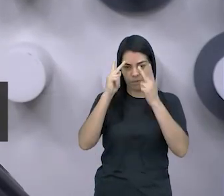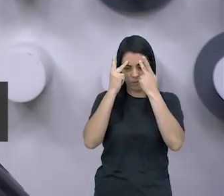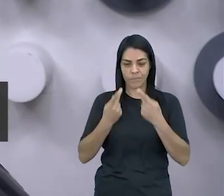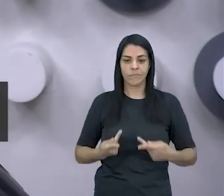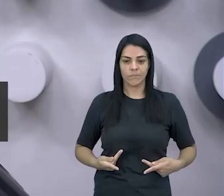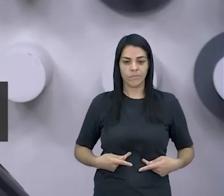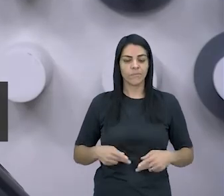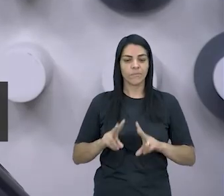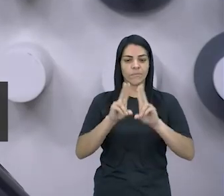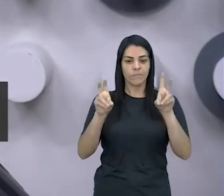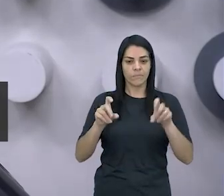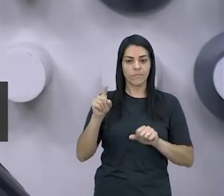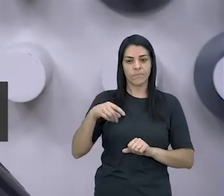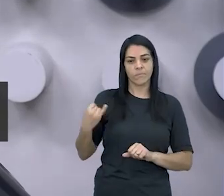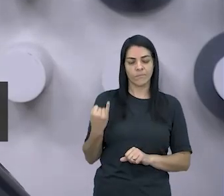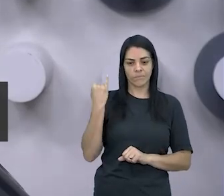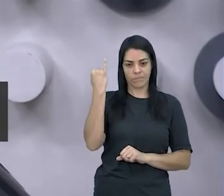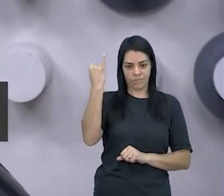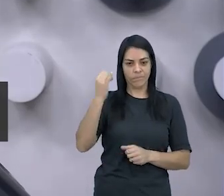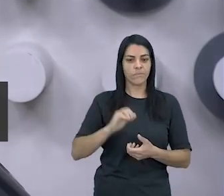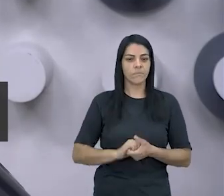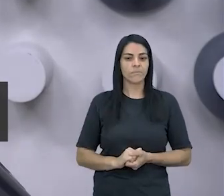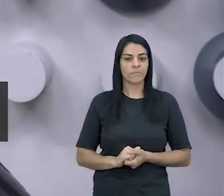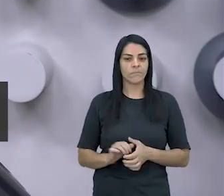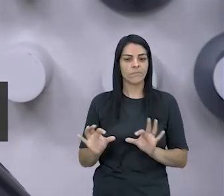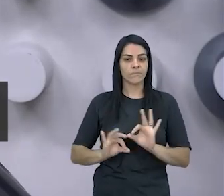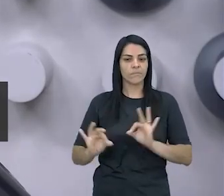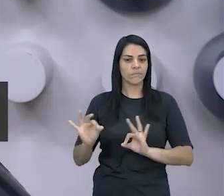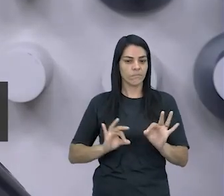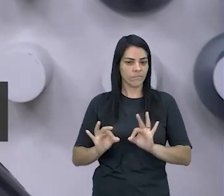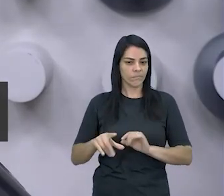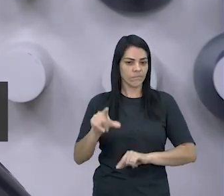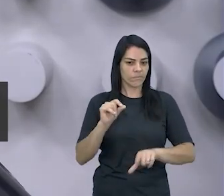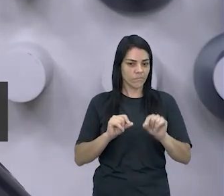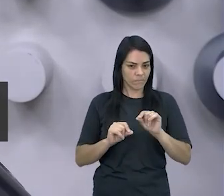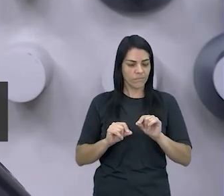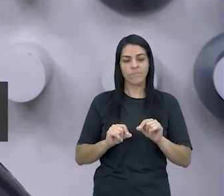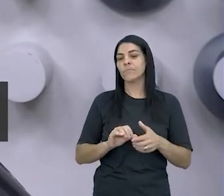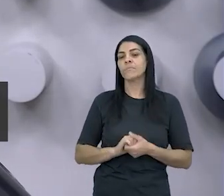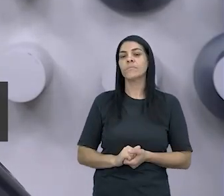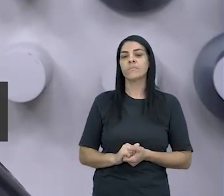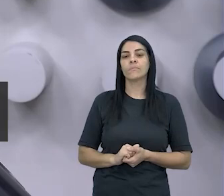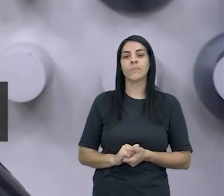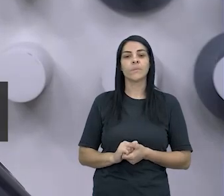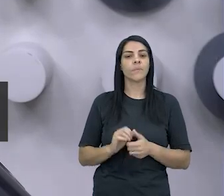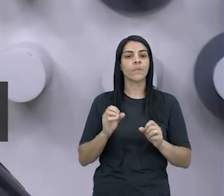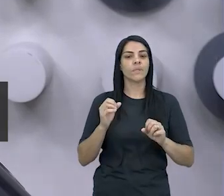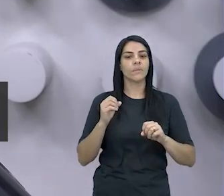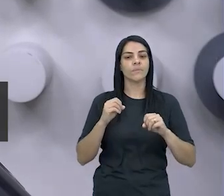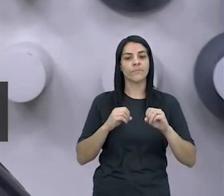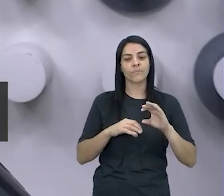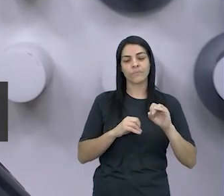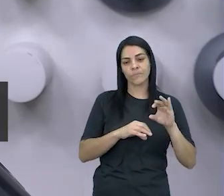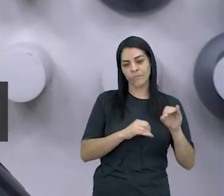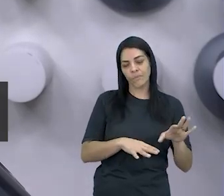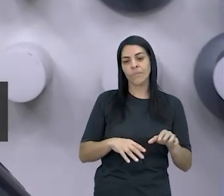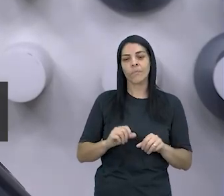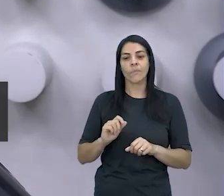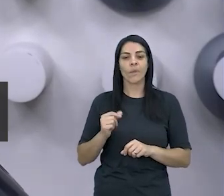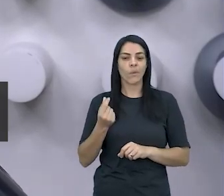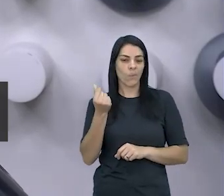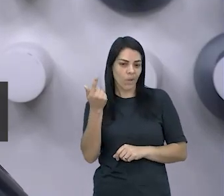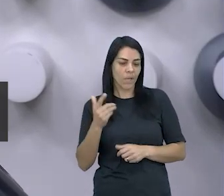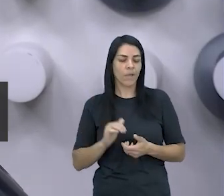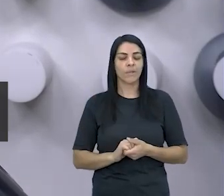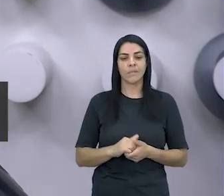essa temática fundamental. Ele disse que elaborou uma eletiva sobre educação financeira, então ele trabalhou várias